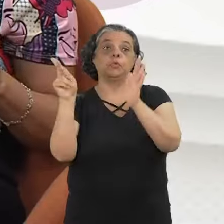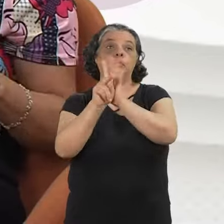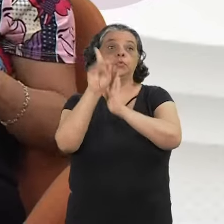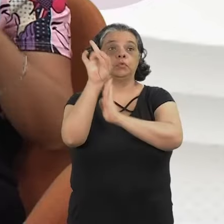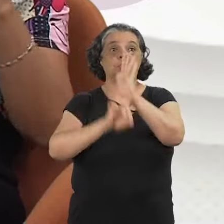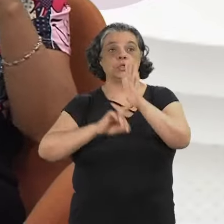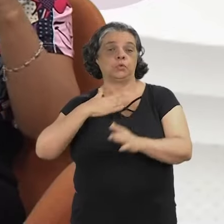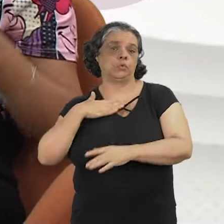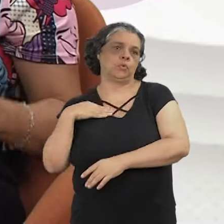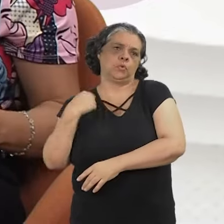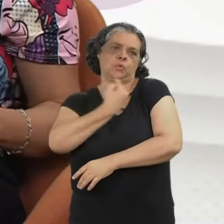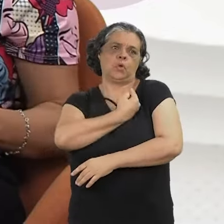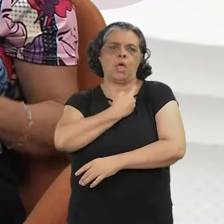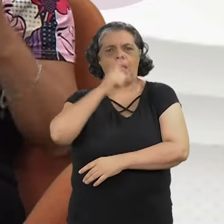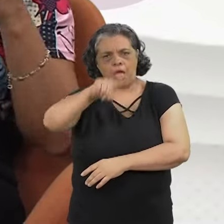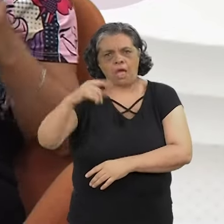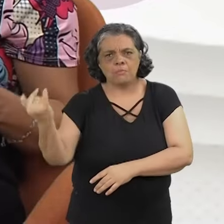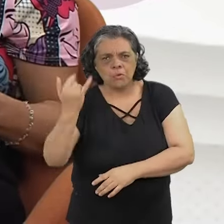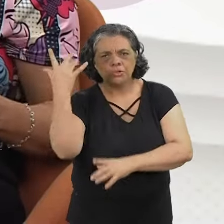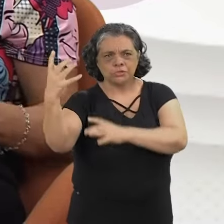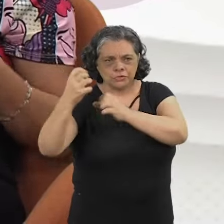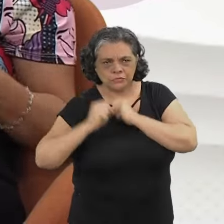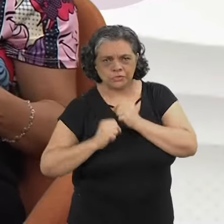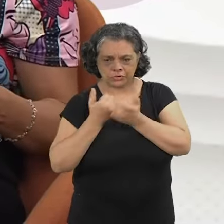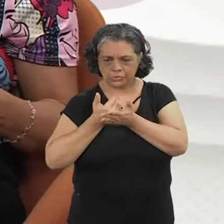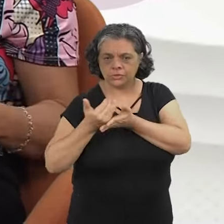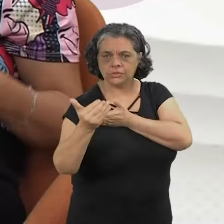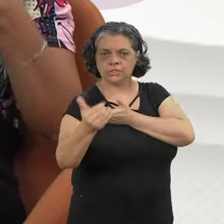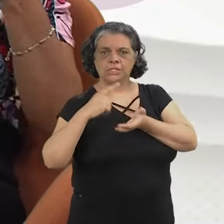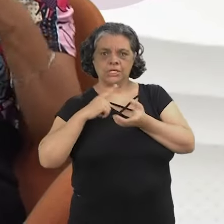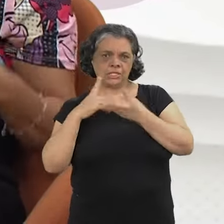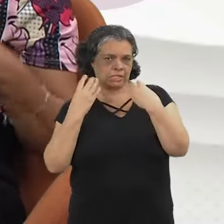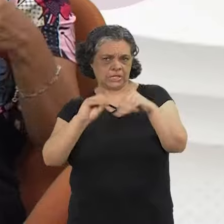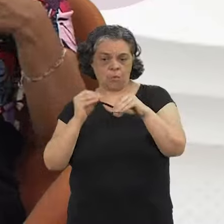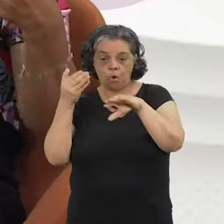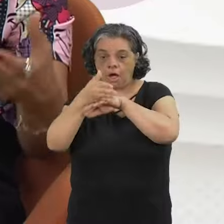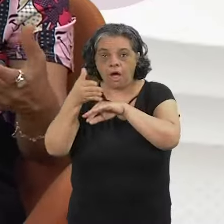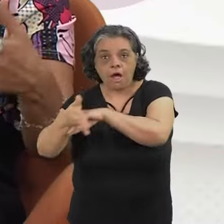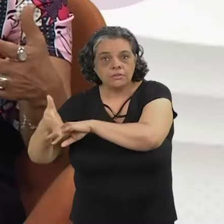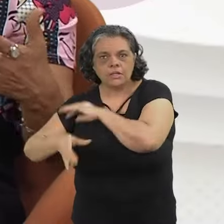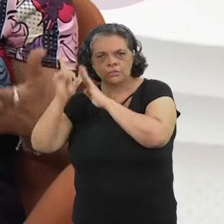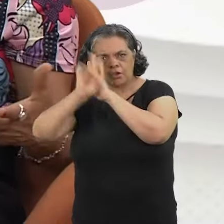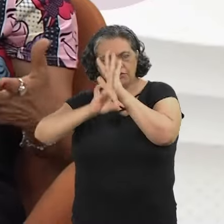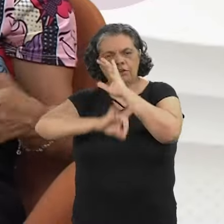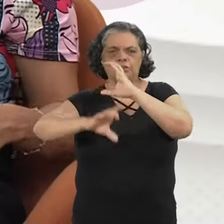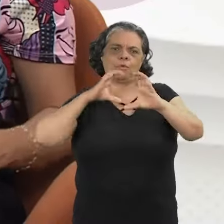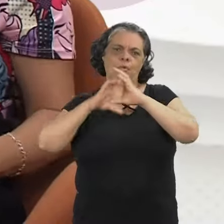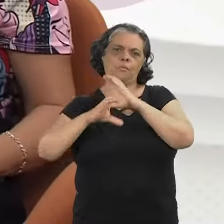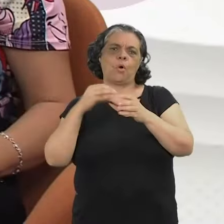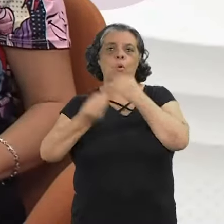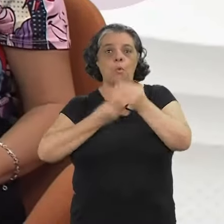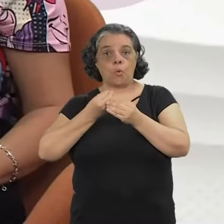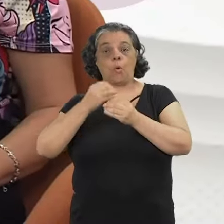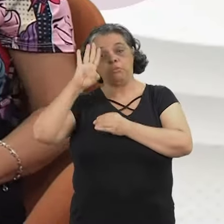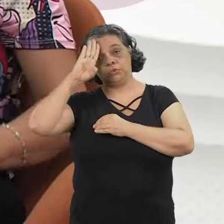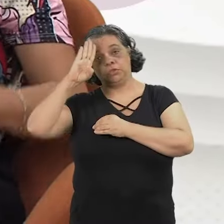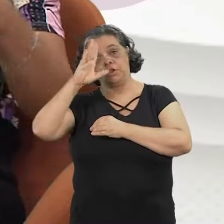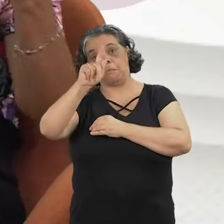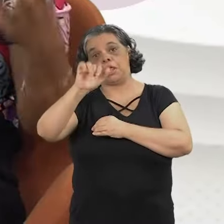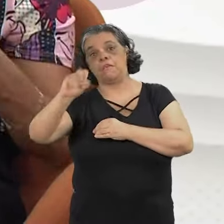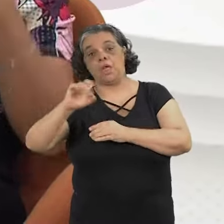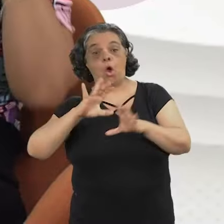nossos direitos então é muito importante que a gente fortaleça iniciativas que dão esse acesso ao direito humano à comunicação como o sargento perifa